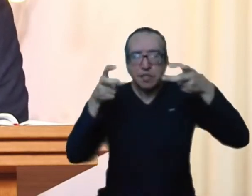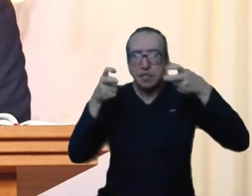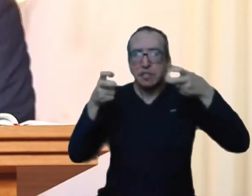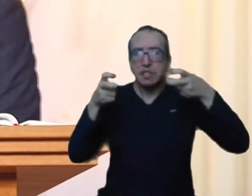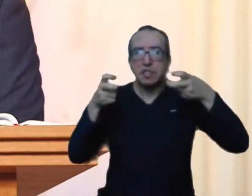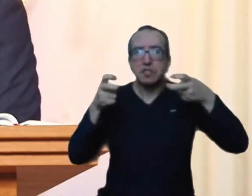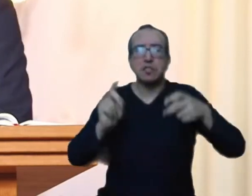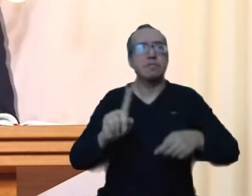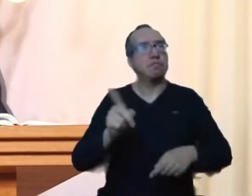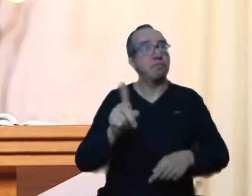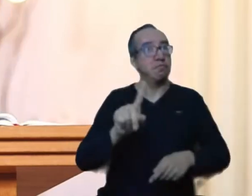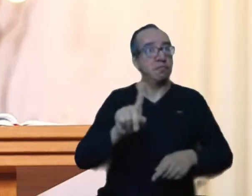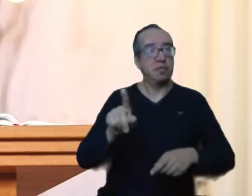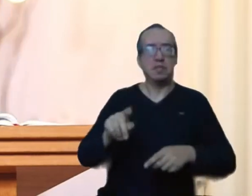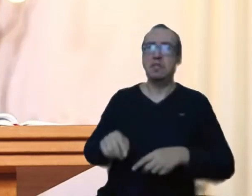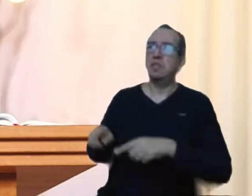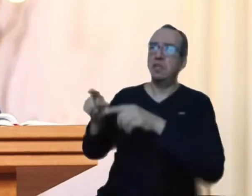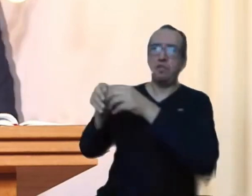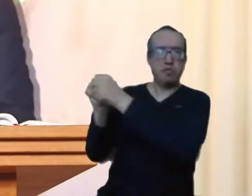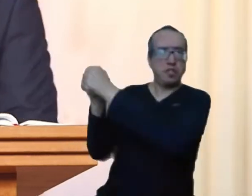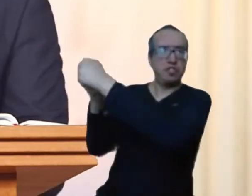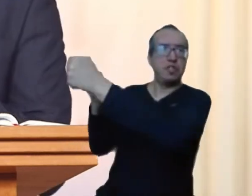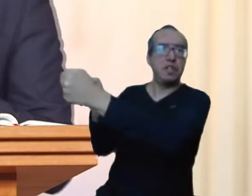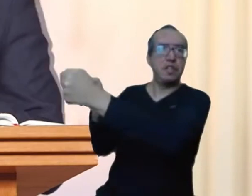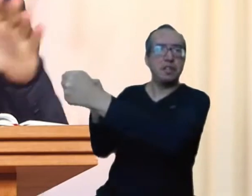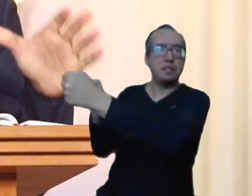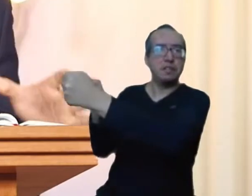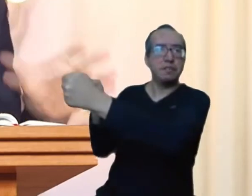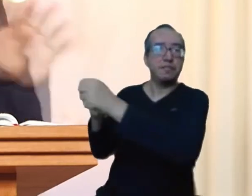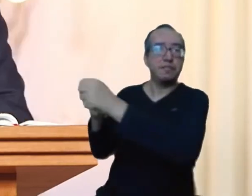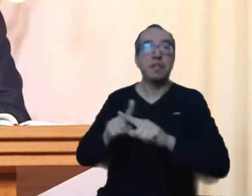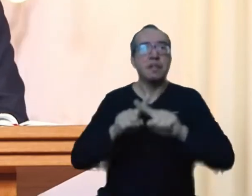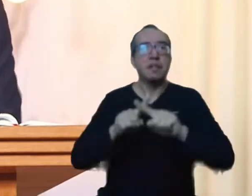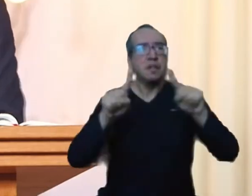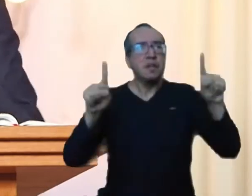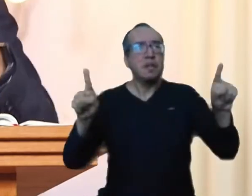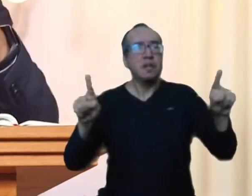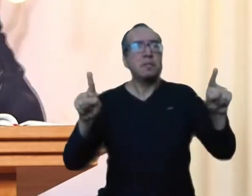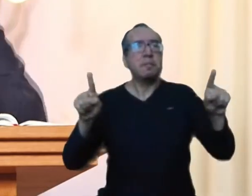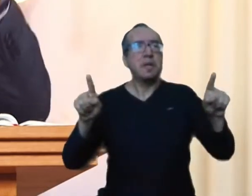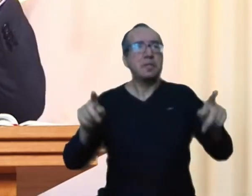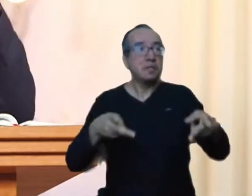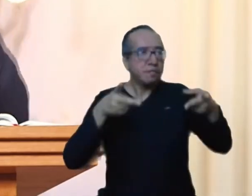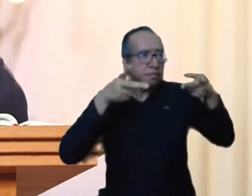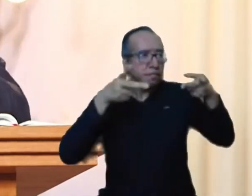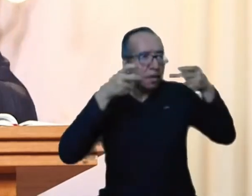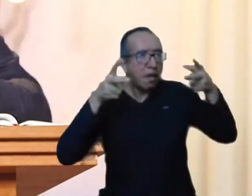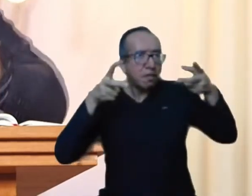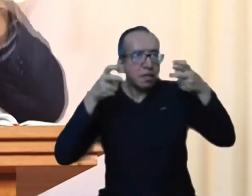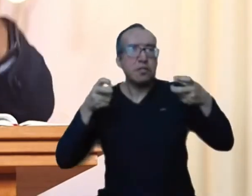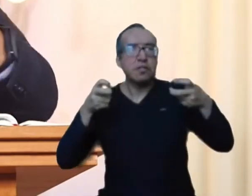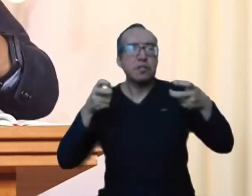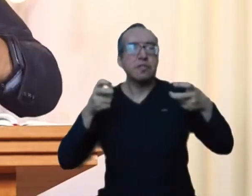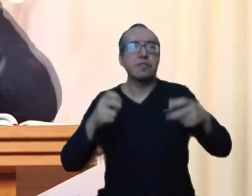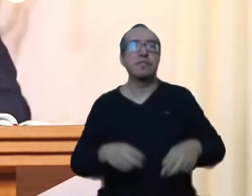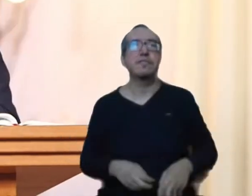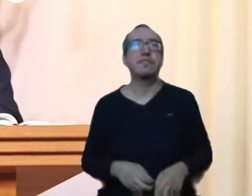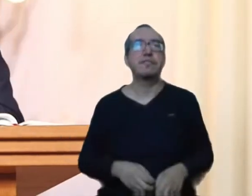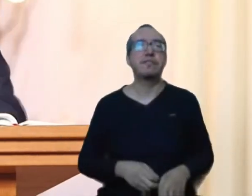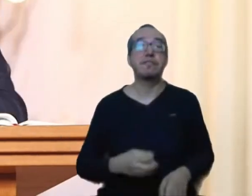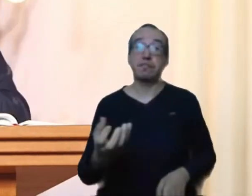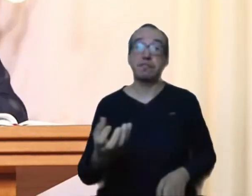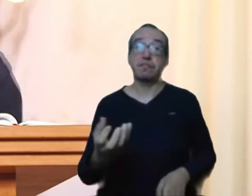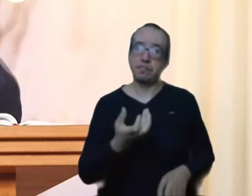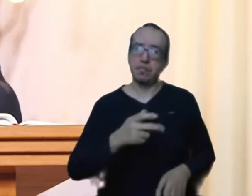distração. Mas como eu falei, eu não quero falar sobre o jovem na janela, eu quero falar sobre a atitude da